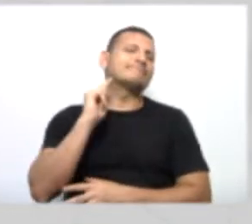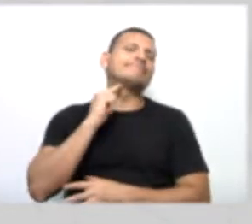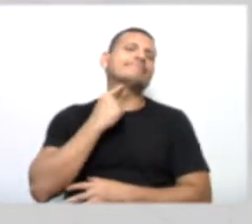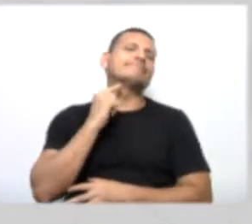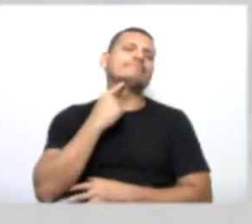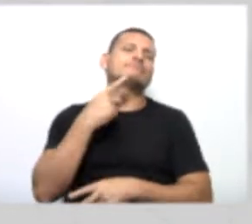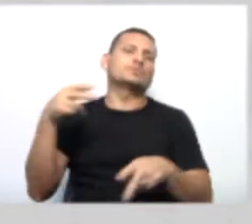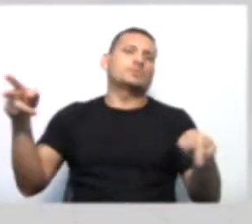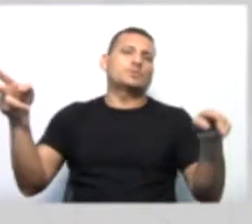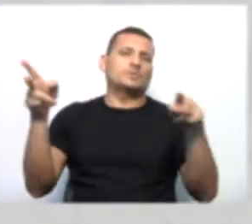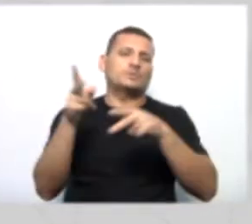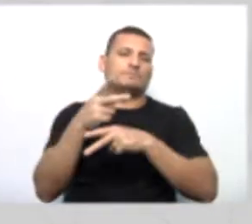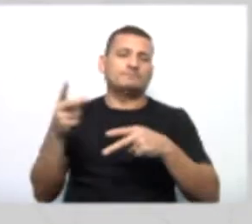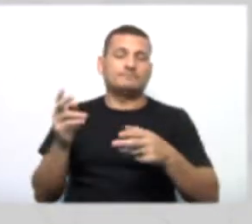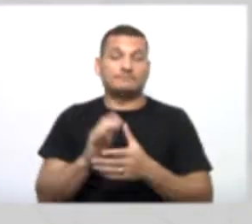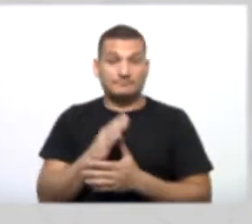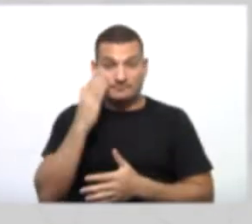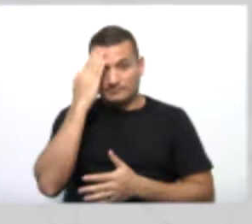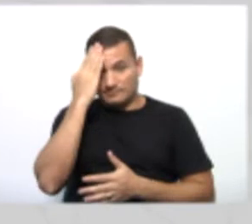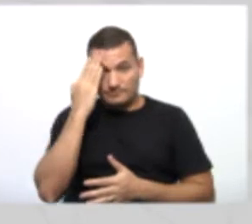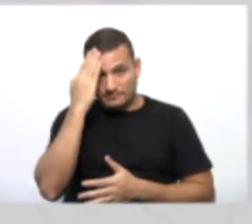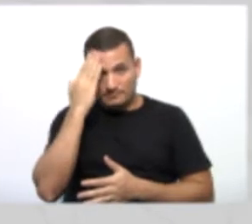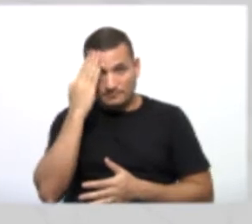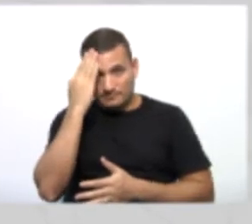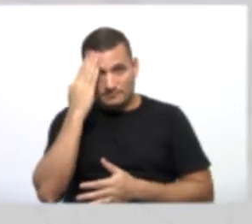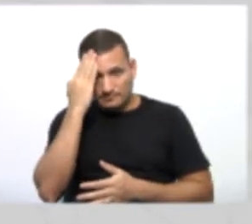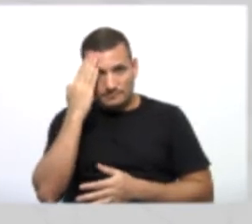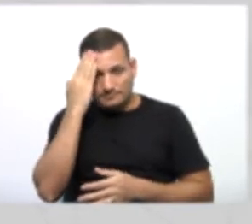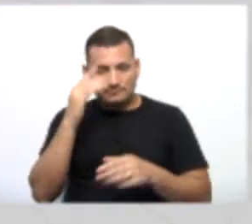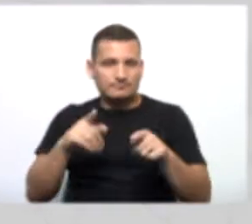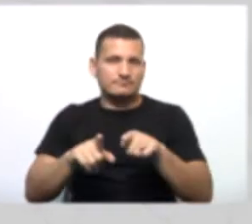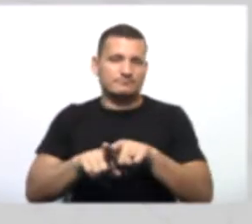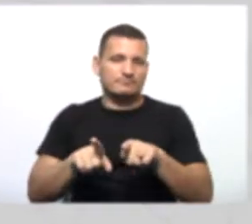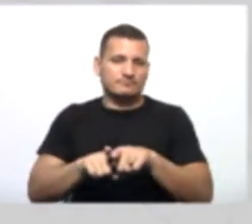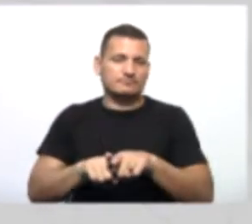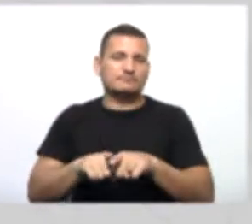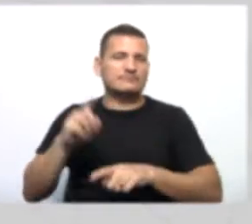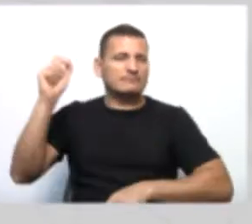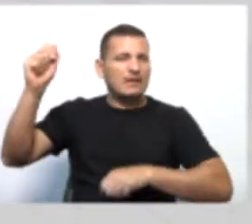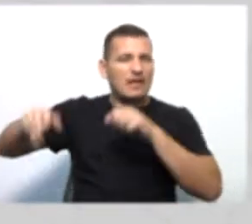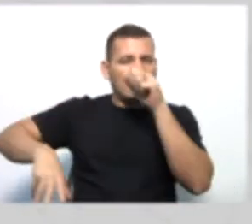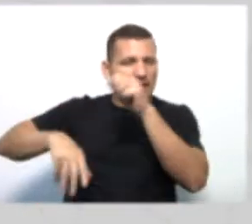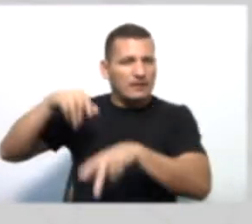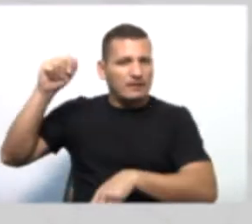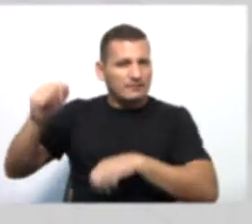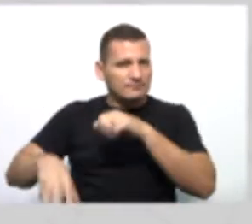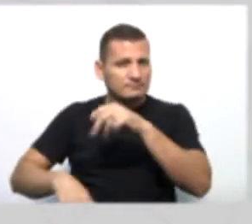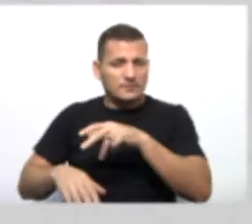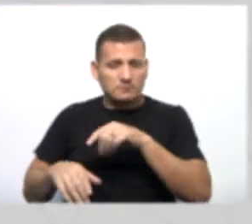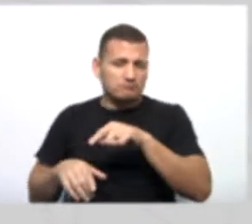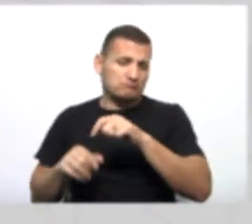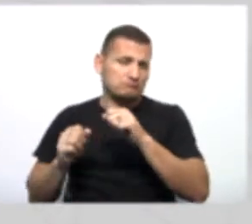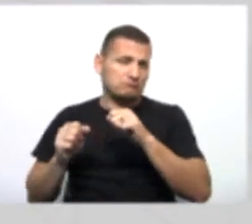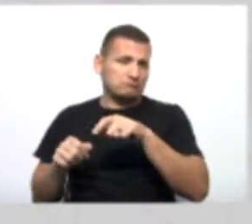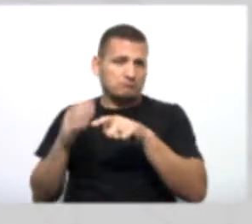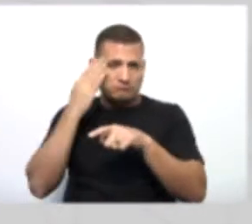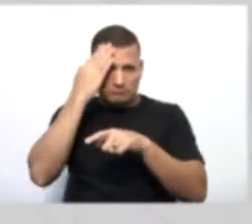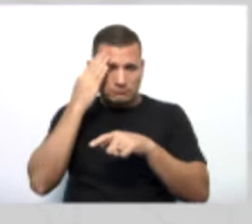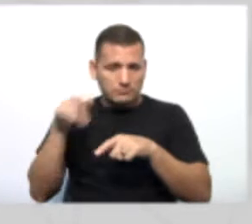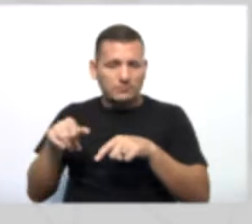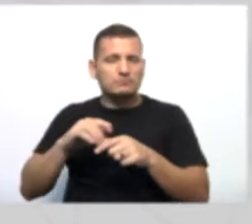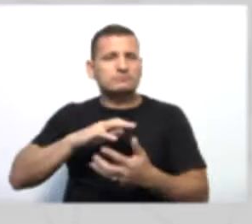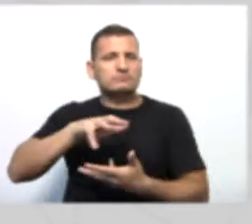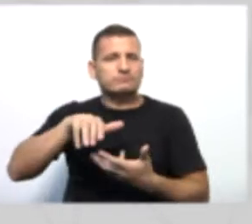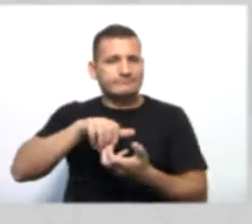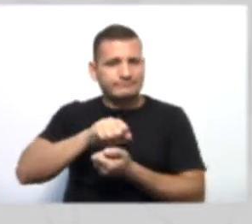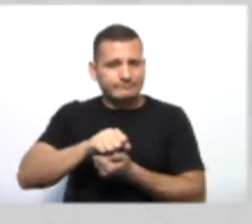Pneu, hein? Eita, que o pneu poderia ser trabalhado, poderia ser dado uma melhor solução, não é, para esse pneu.